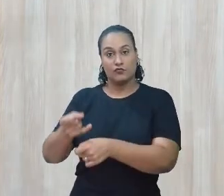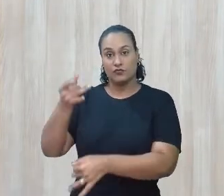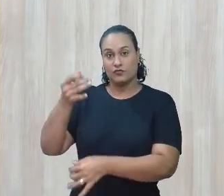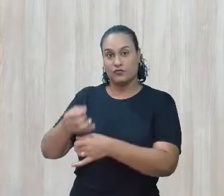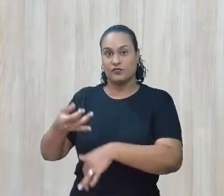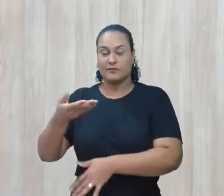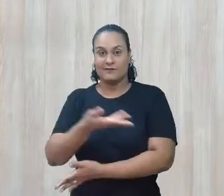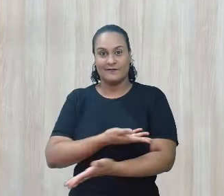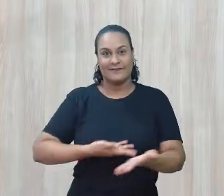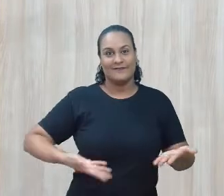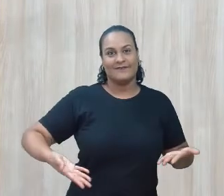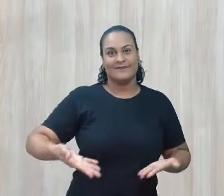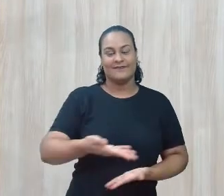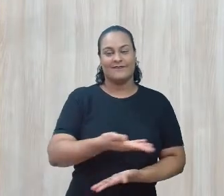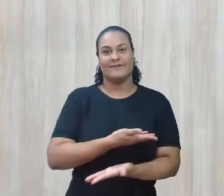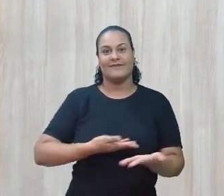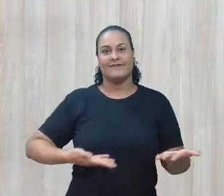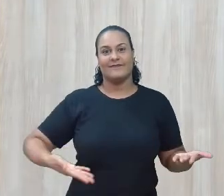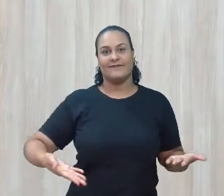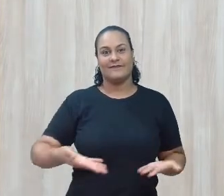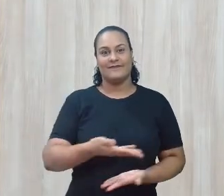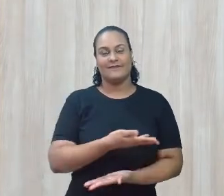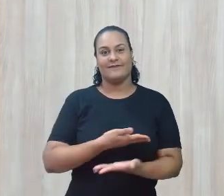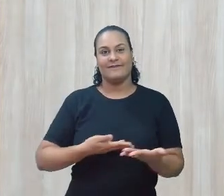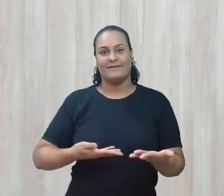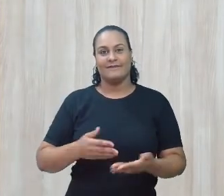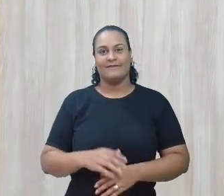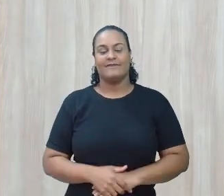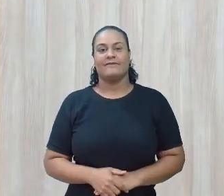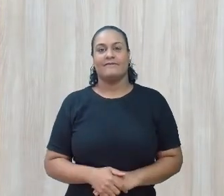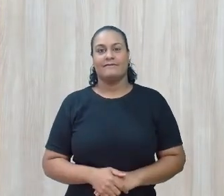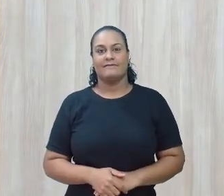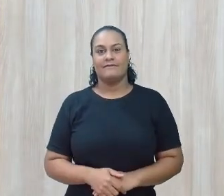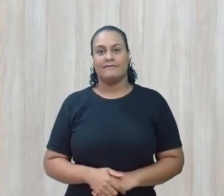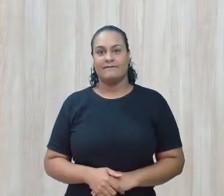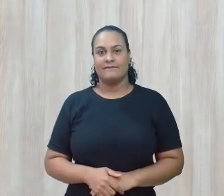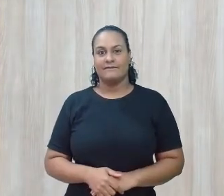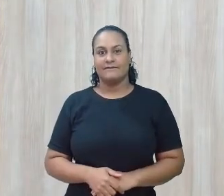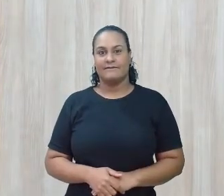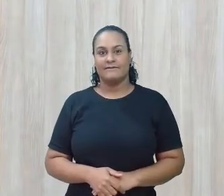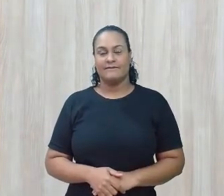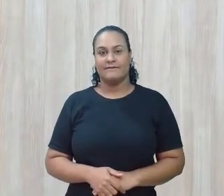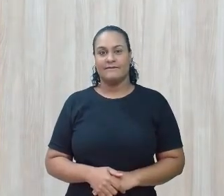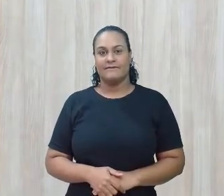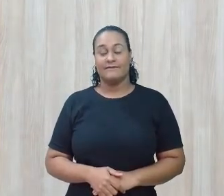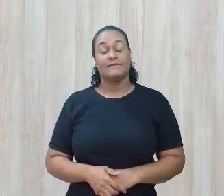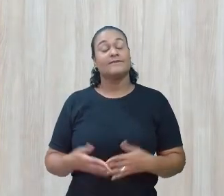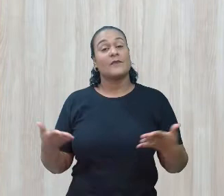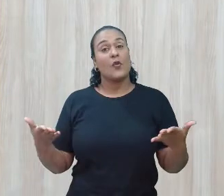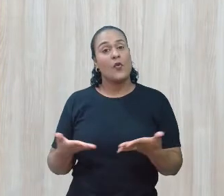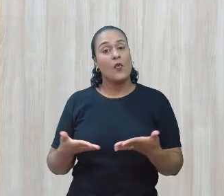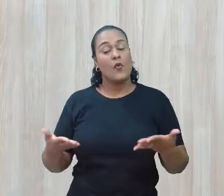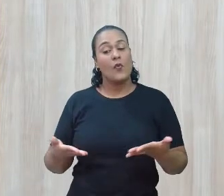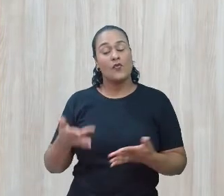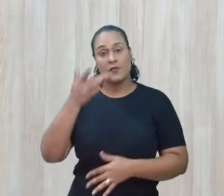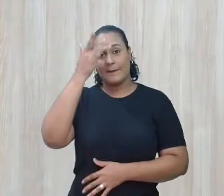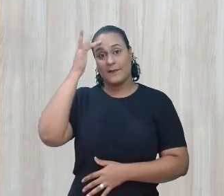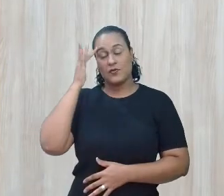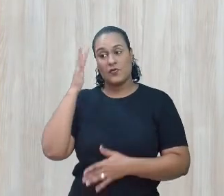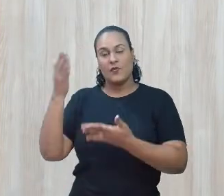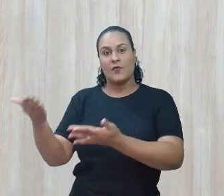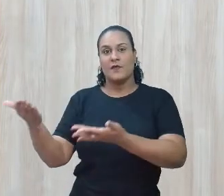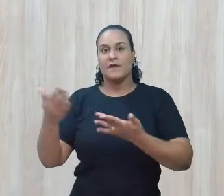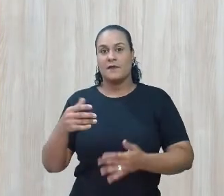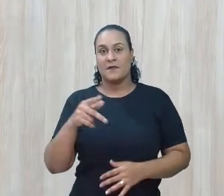a interação, não é isso? E aí, eu queria, para quem está aqui hoje no nosso chat, a